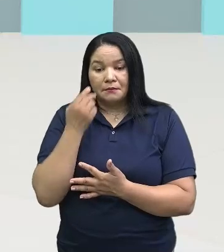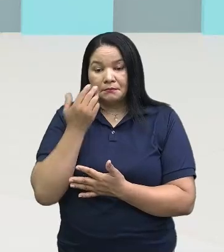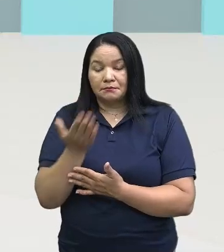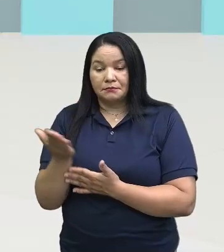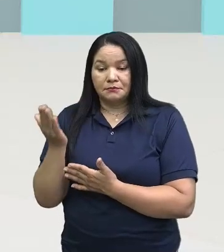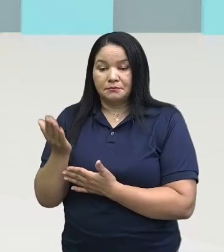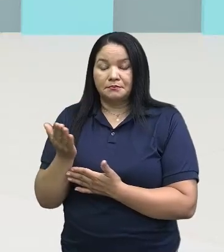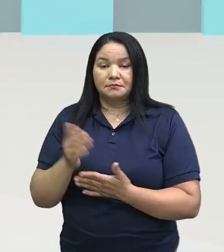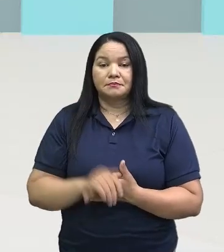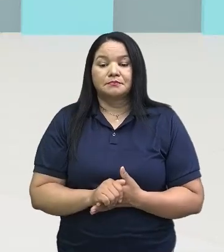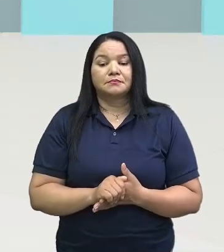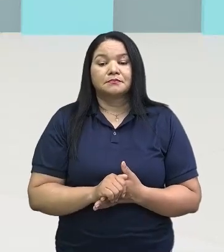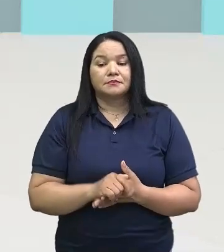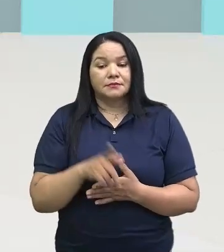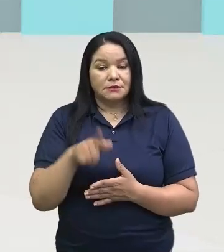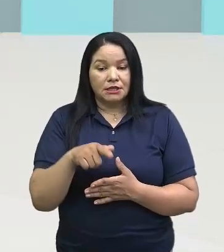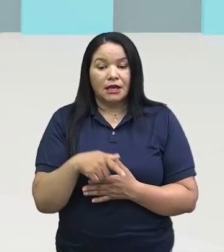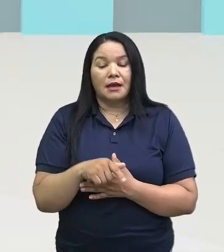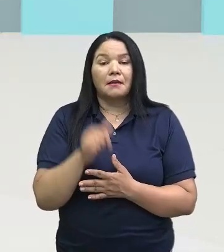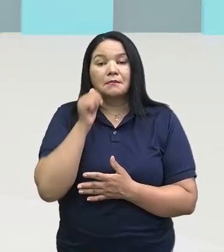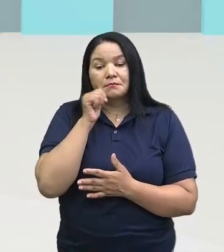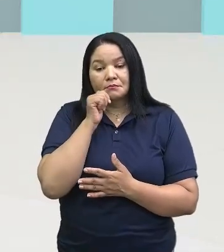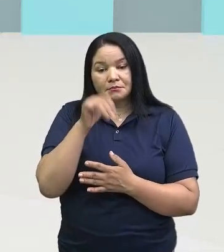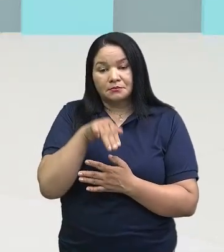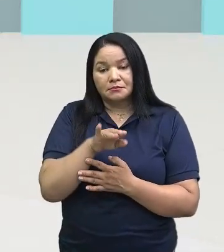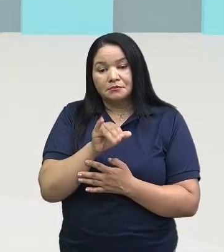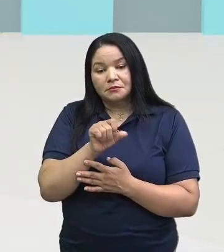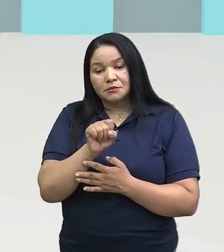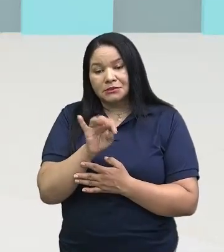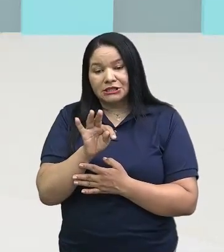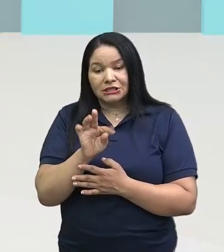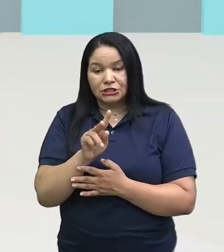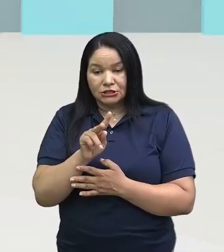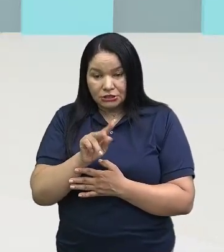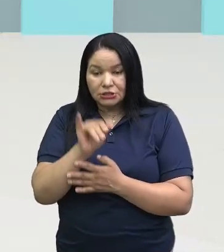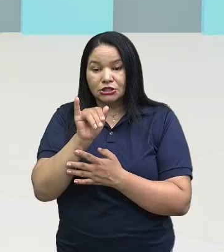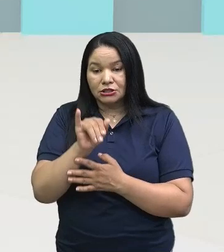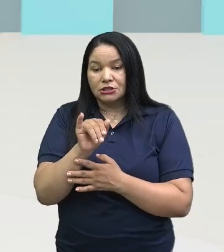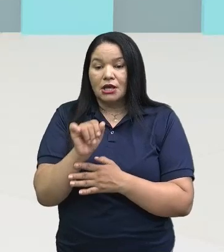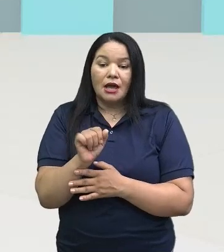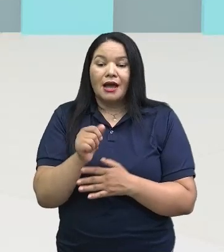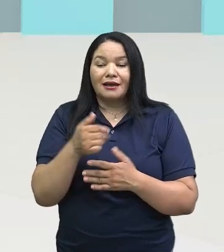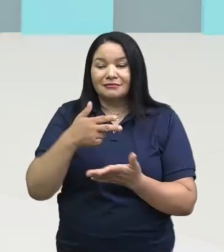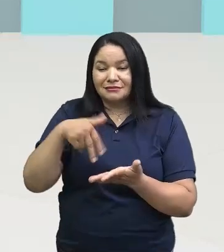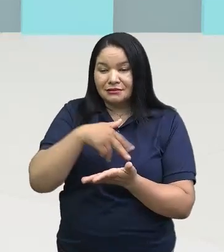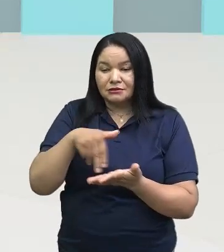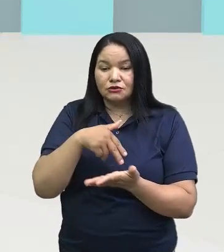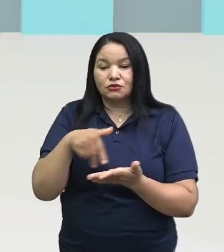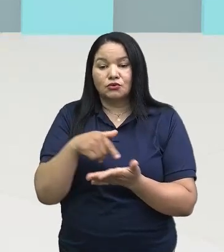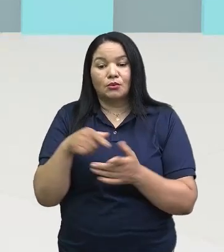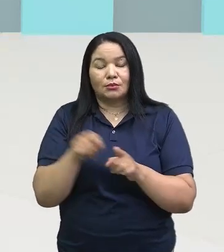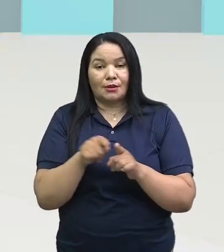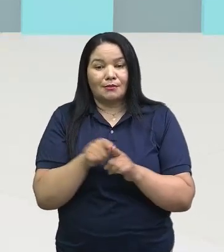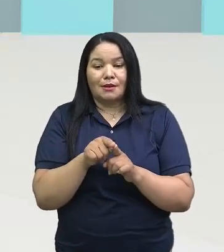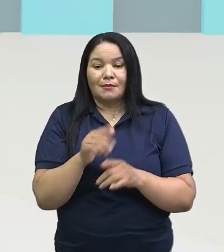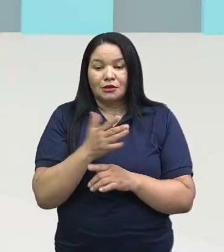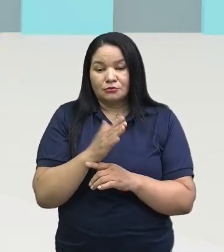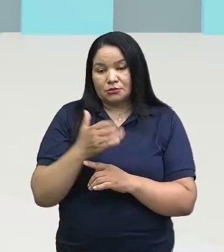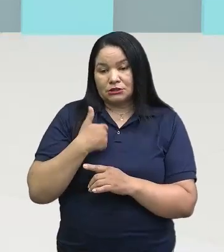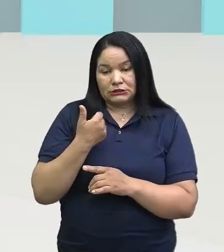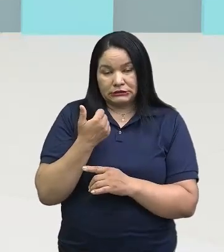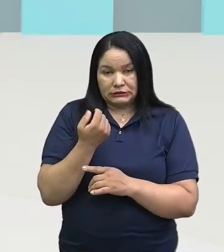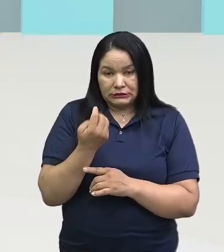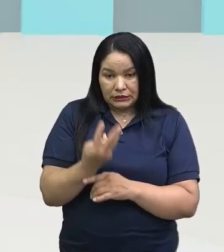ver na imagem. Bem, Misty Copeland, ela começou a dançar tardiamente para a média com 13 anos.